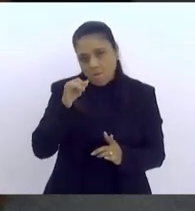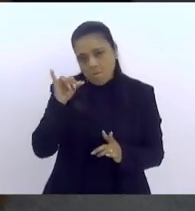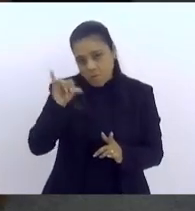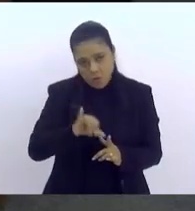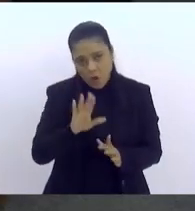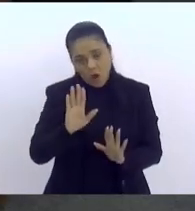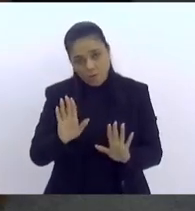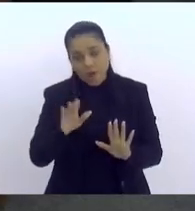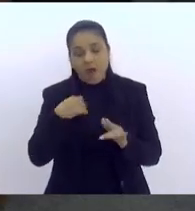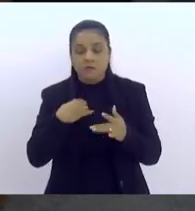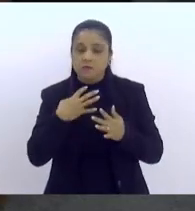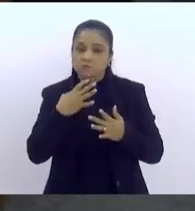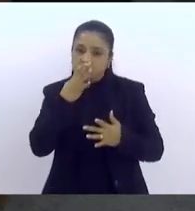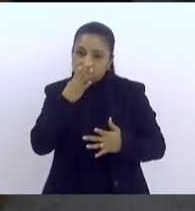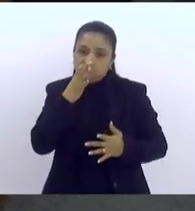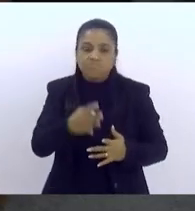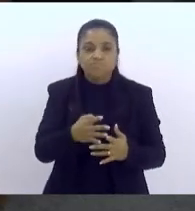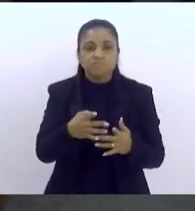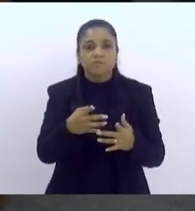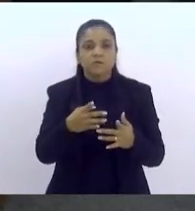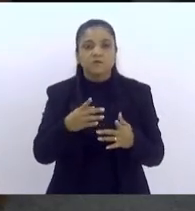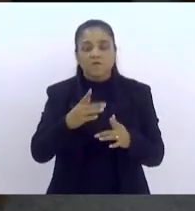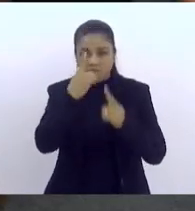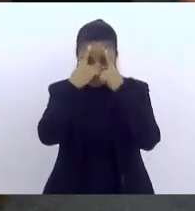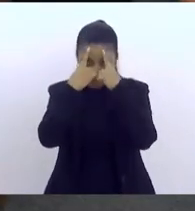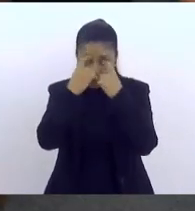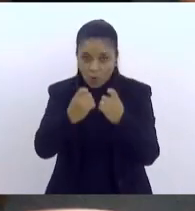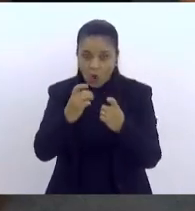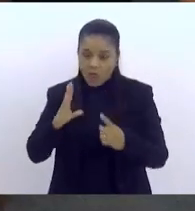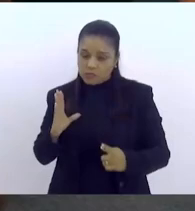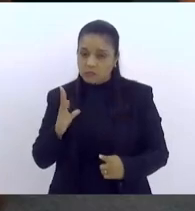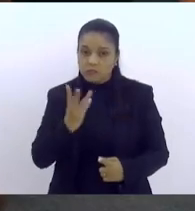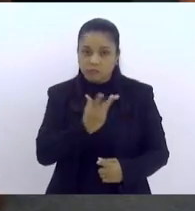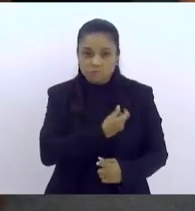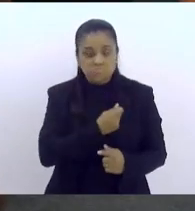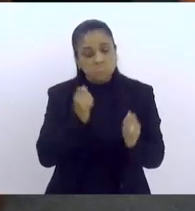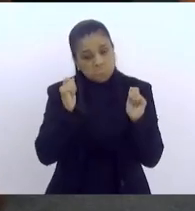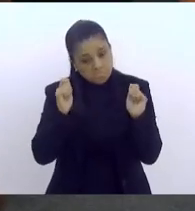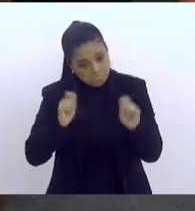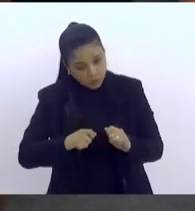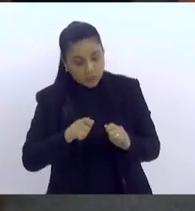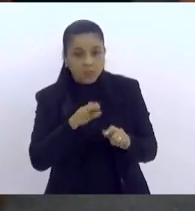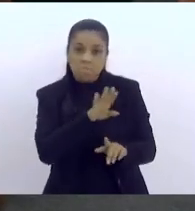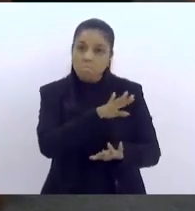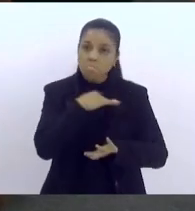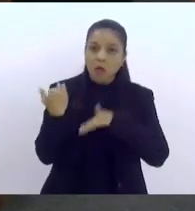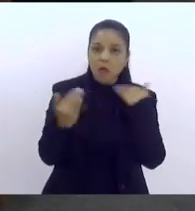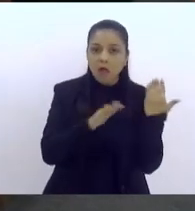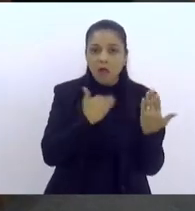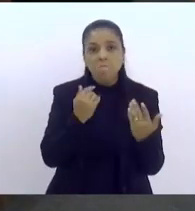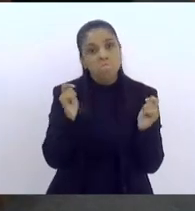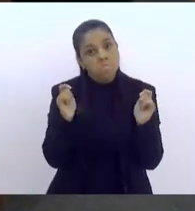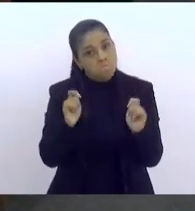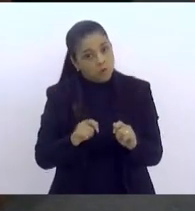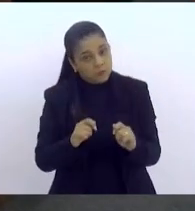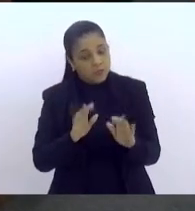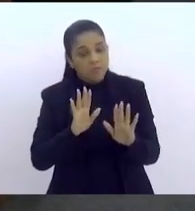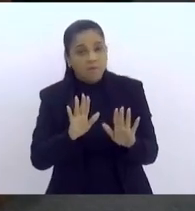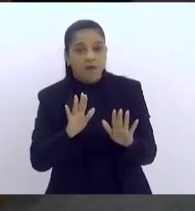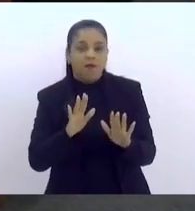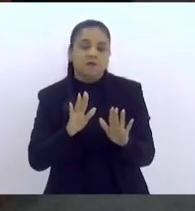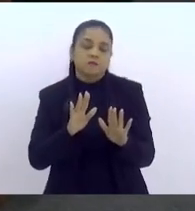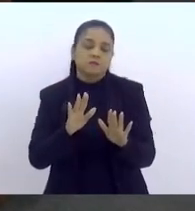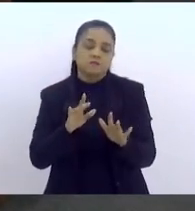indignação diante de uma violência transfóbica que poderia ter ceifado a vida dessa mulher, como ocorre cotidianamente com